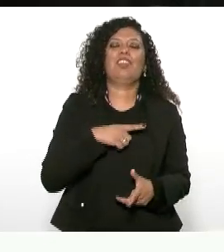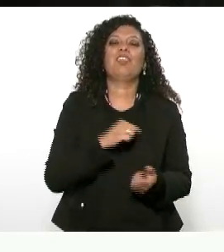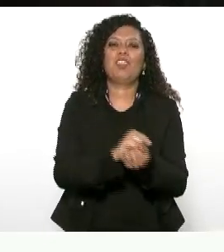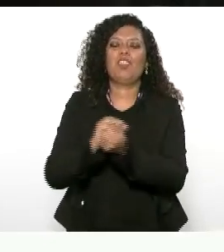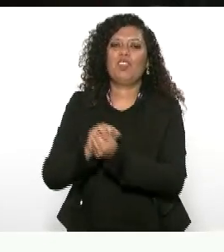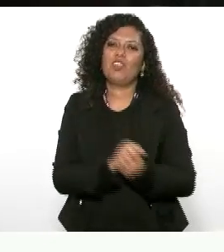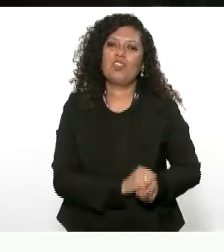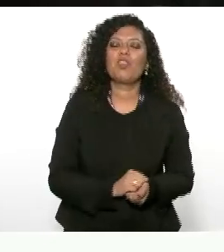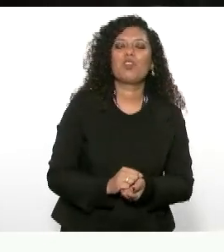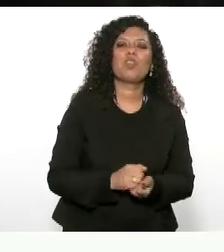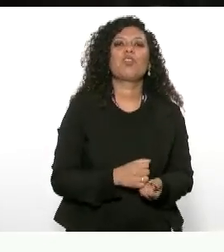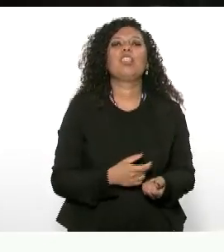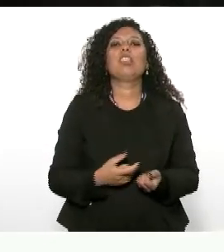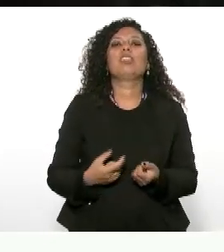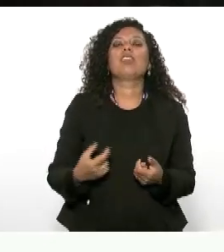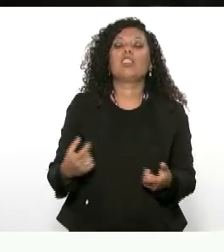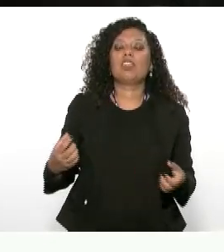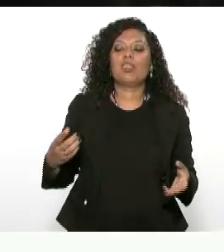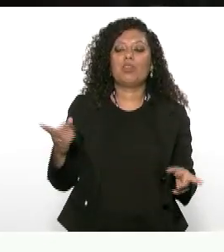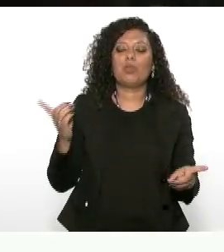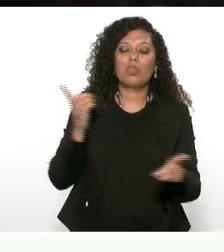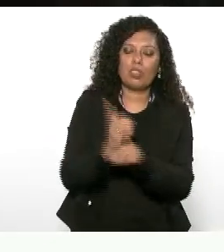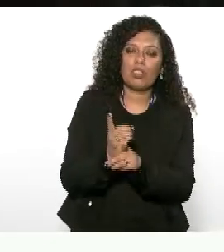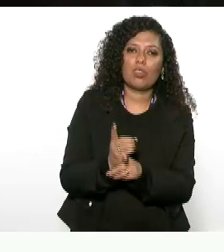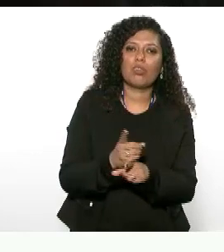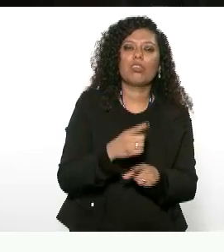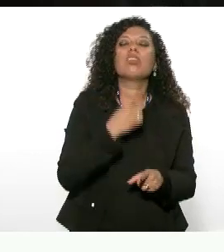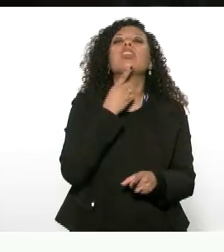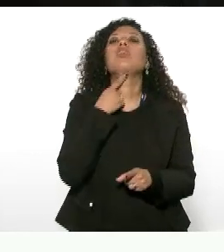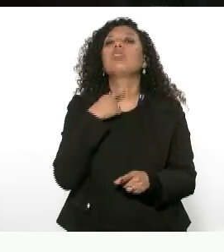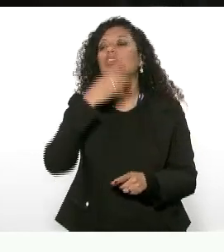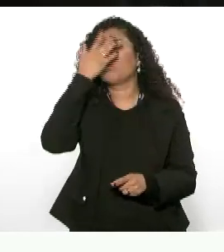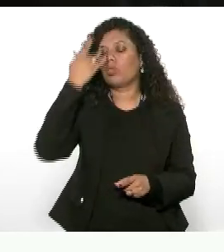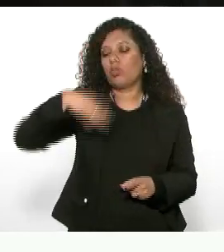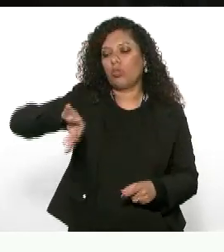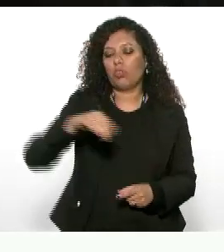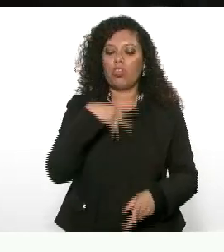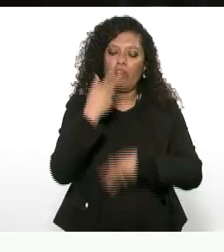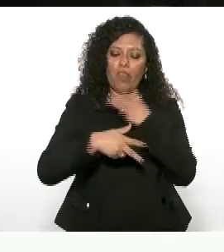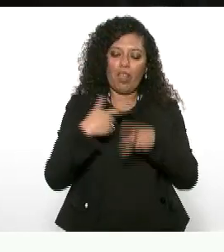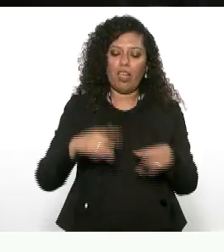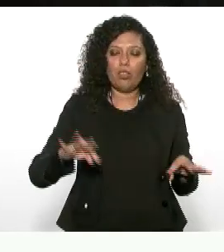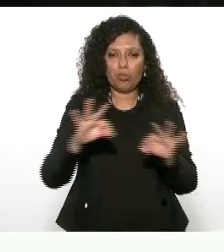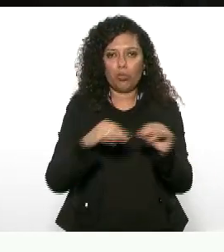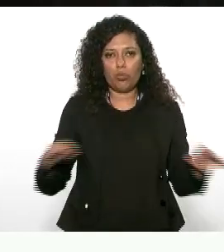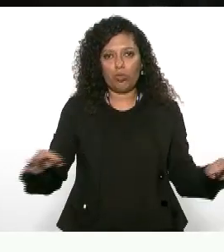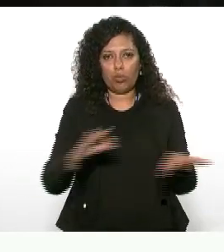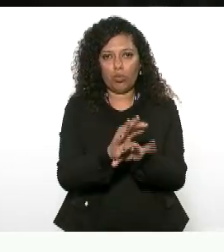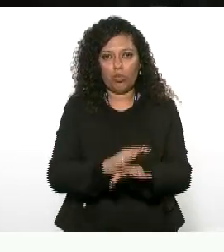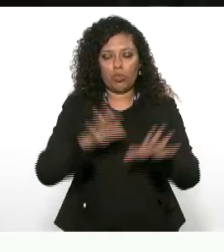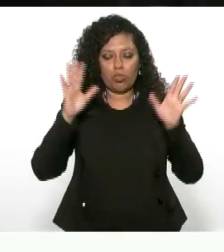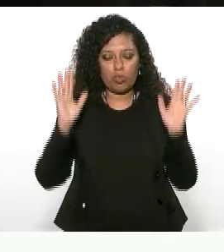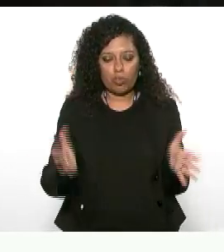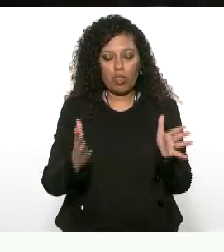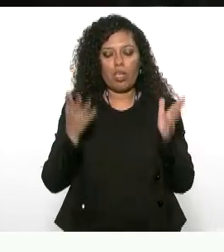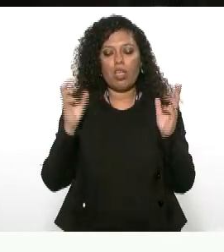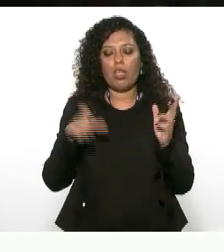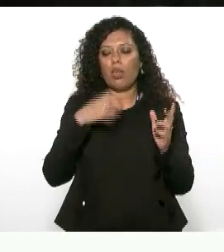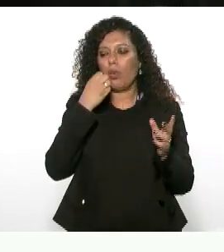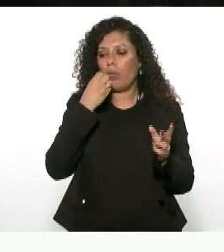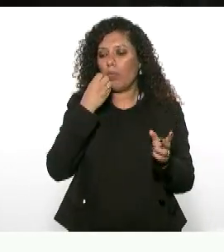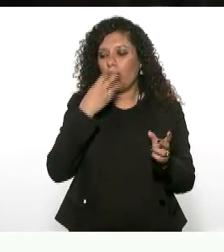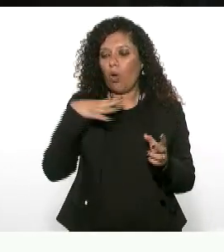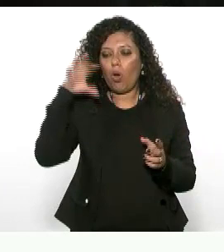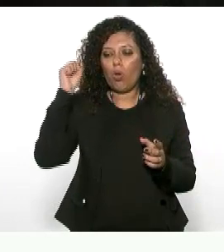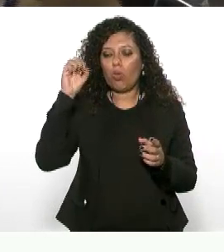entendimento que alcançaria a vontade dos servidores. Bom, feita essa consideração, é sempre muito bom de ouvir. Márcio Garcia,